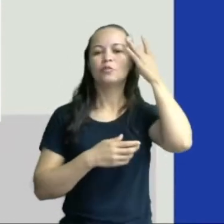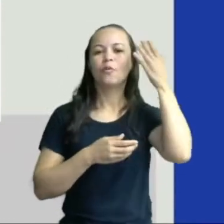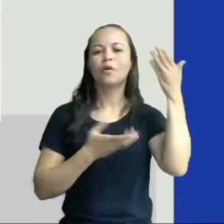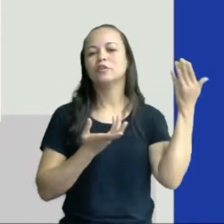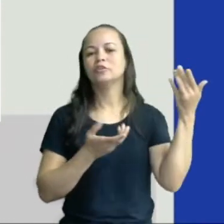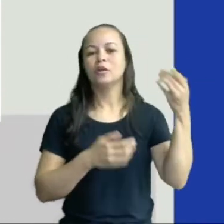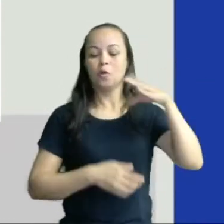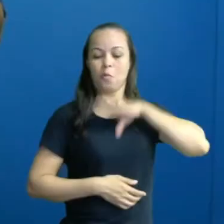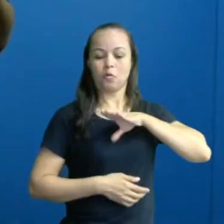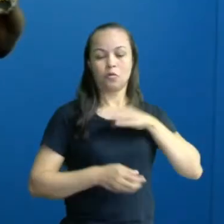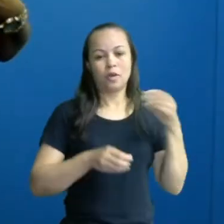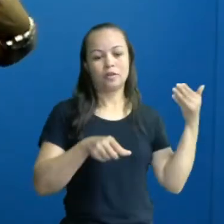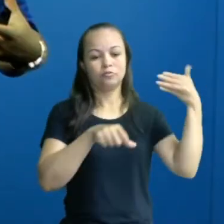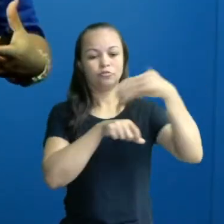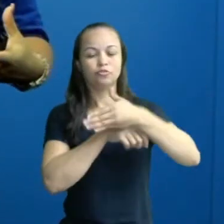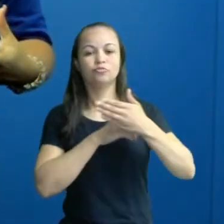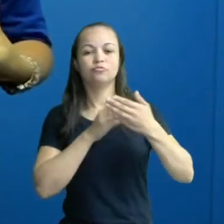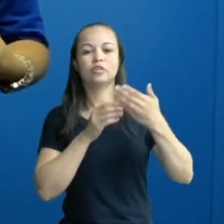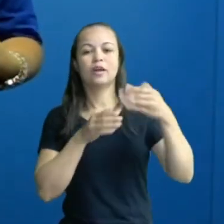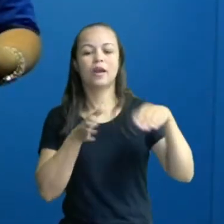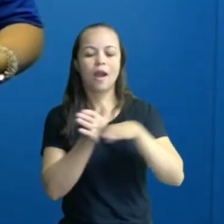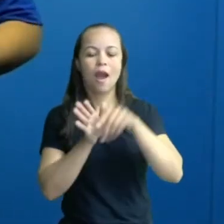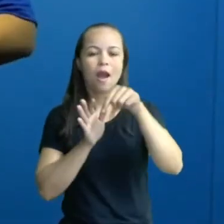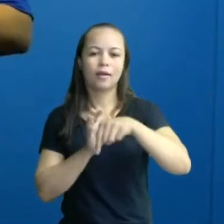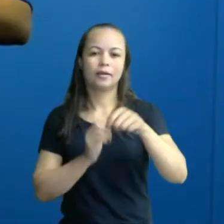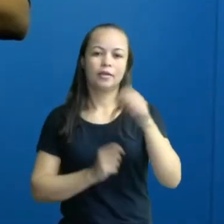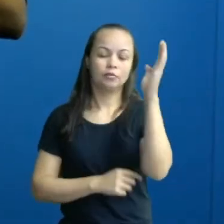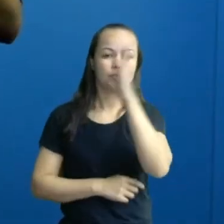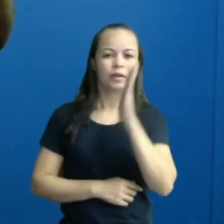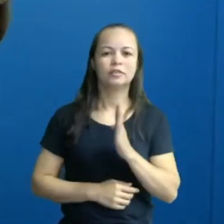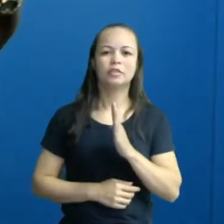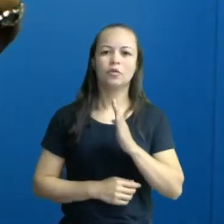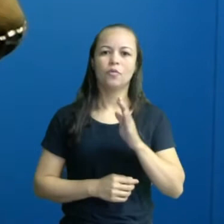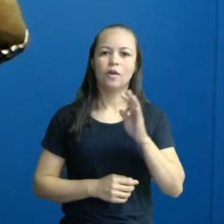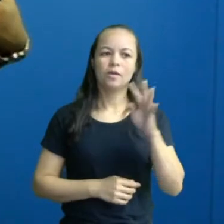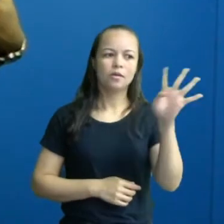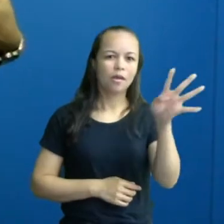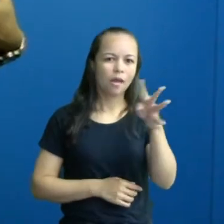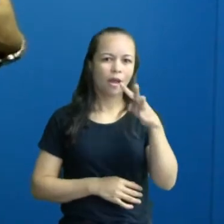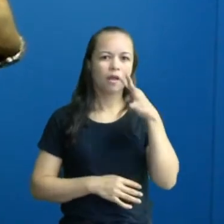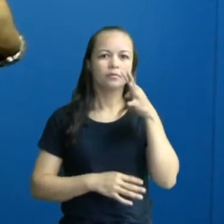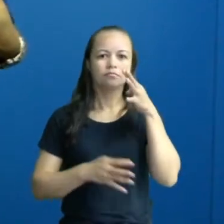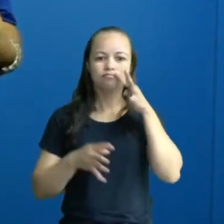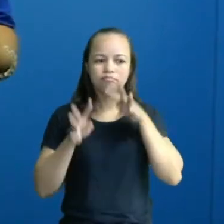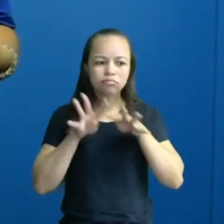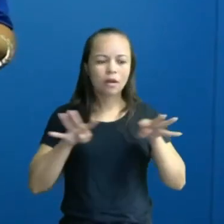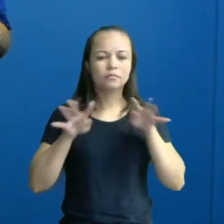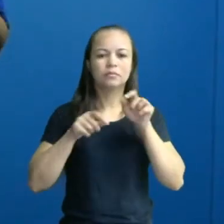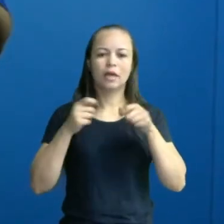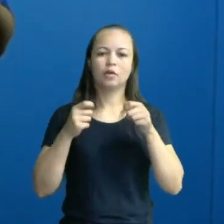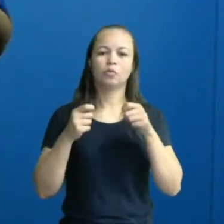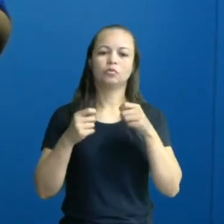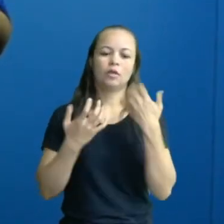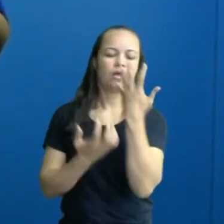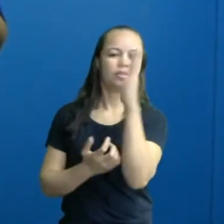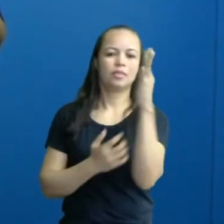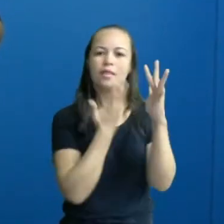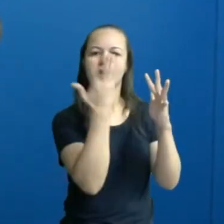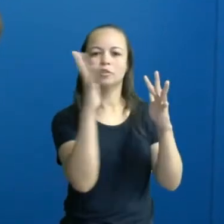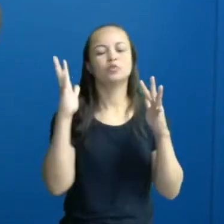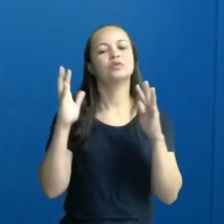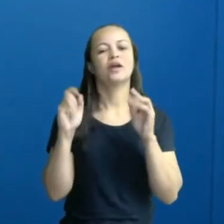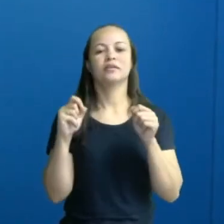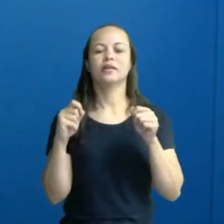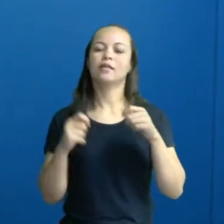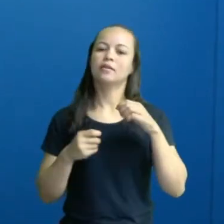Brasil, eles se encantaram com o nosso país e com tudo que a natureza tinha para oferecer. Mas o que deixou eles bem encantados